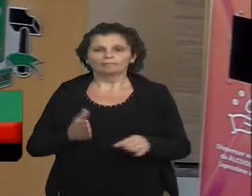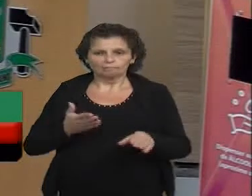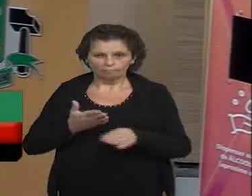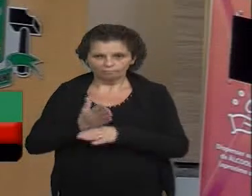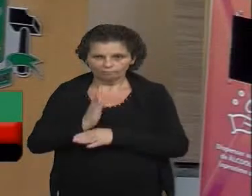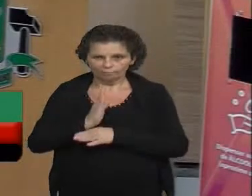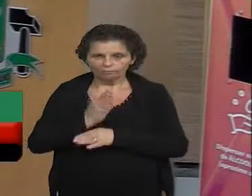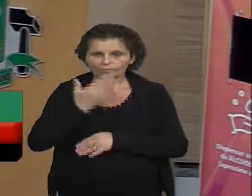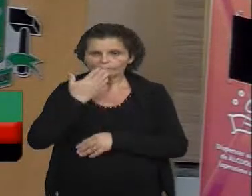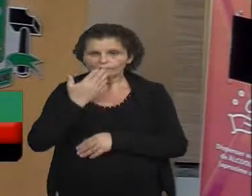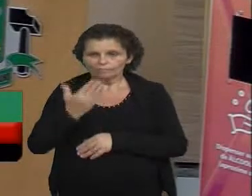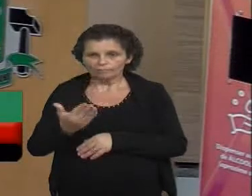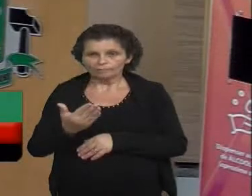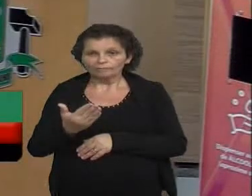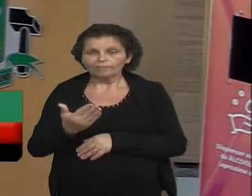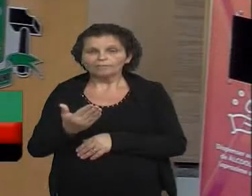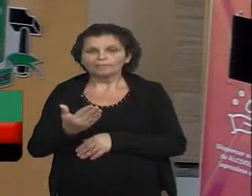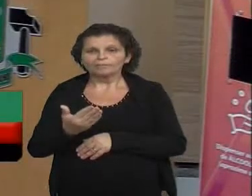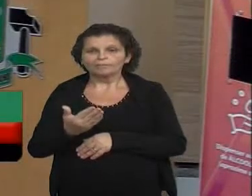Aprovado o pedido